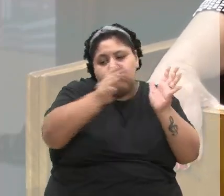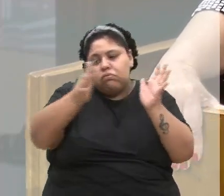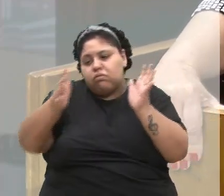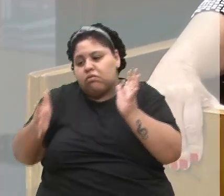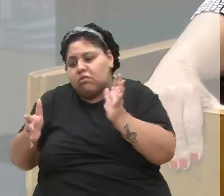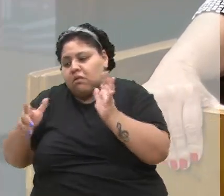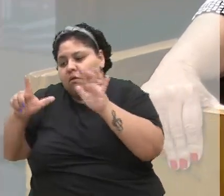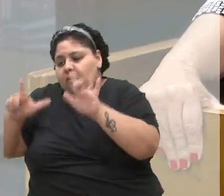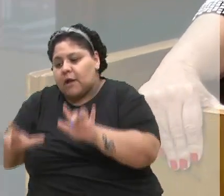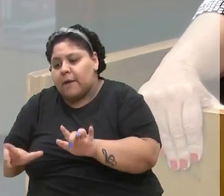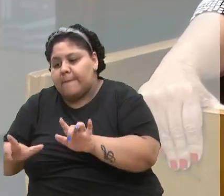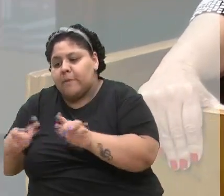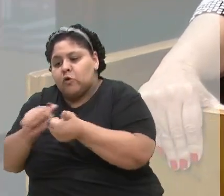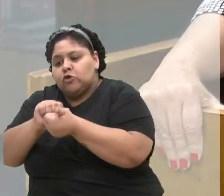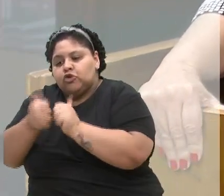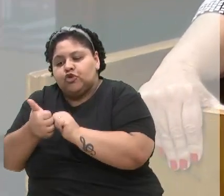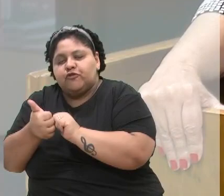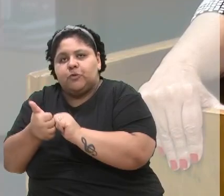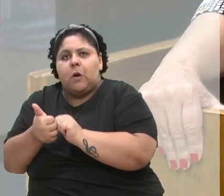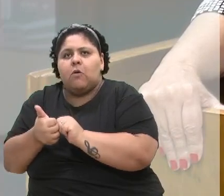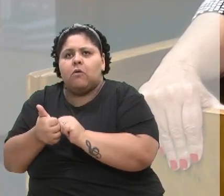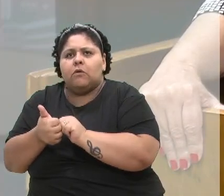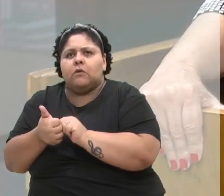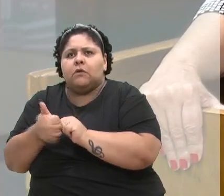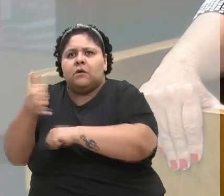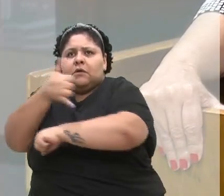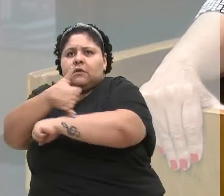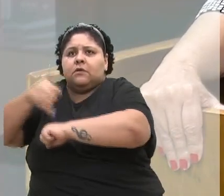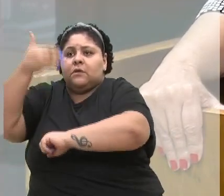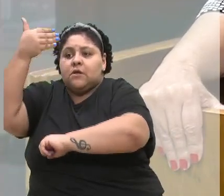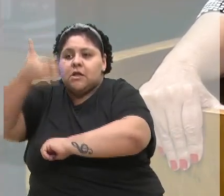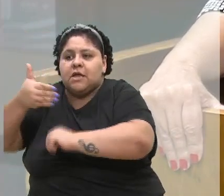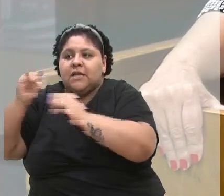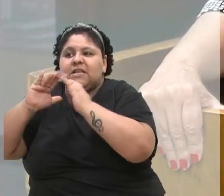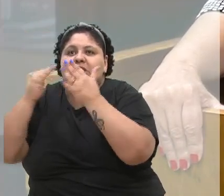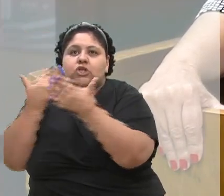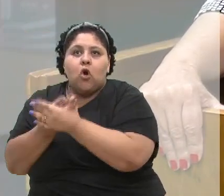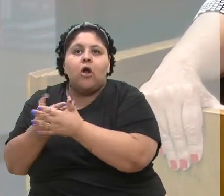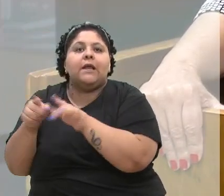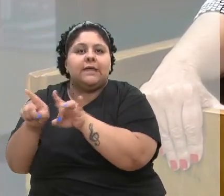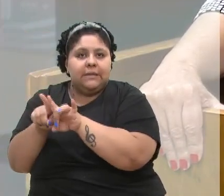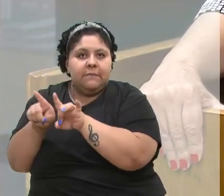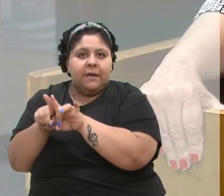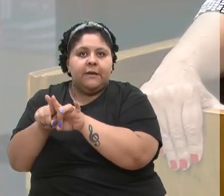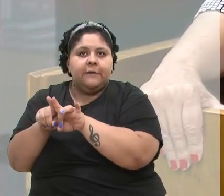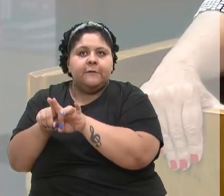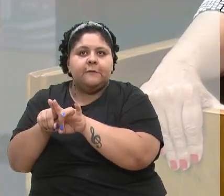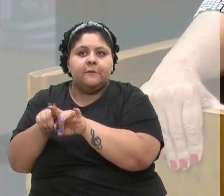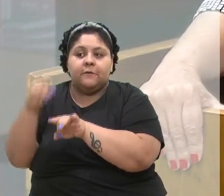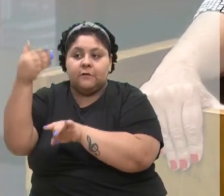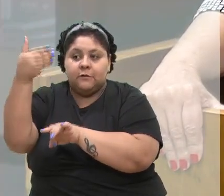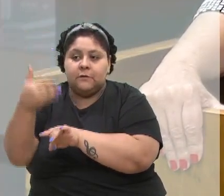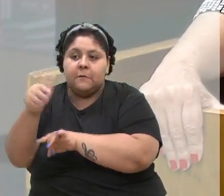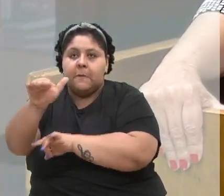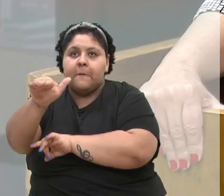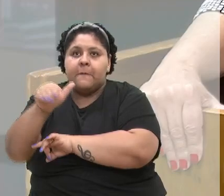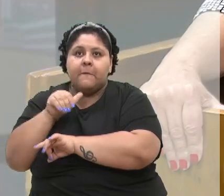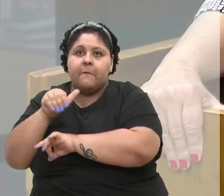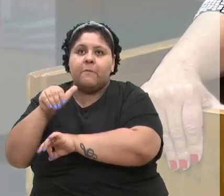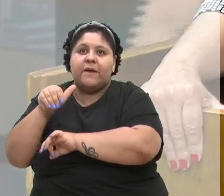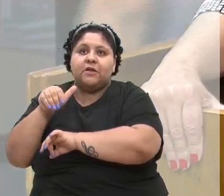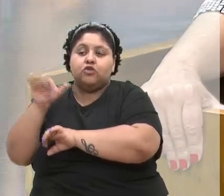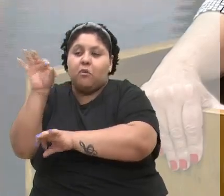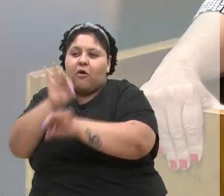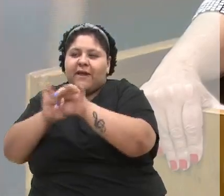Risso, aonde passa em frente a escola Ivone Triquez dos Reis. Ali é onde a gente pede uma